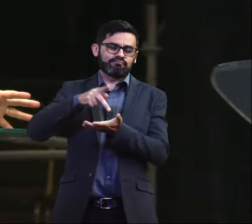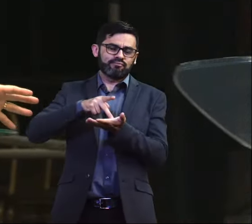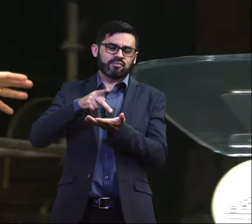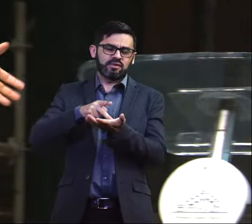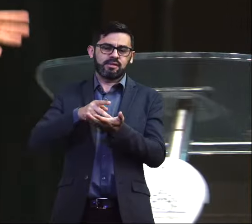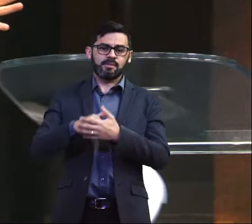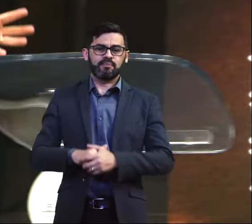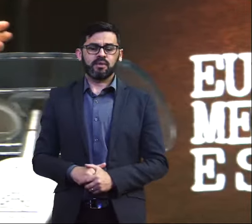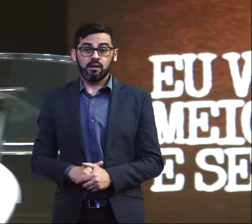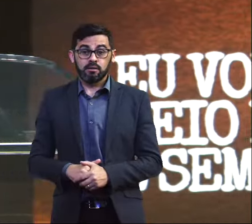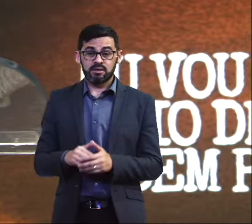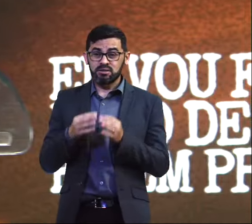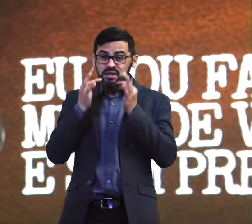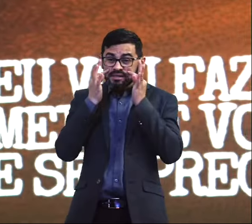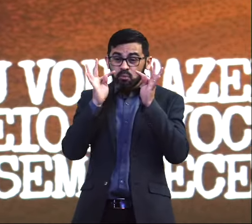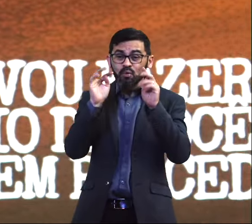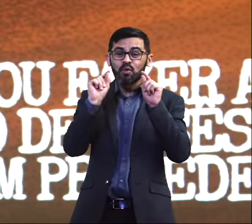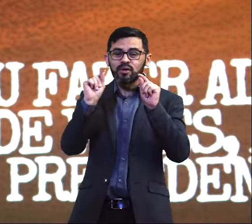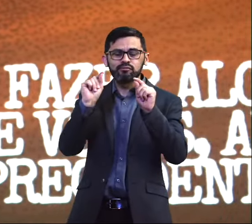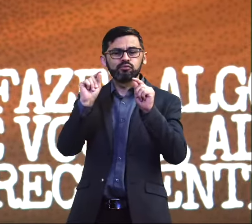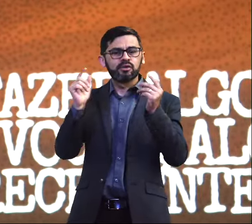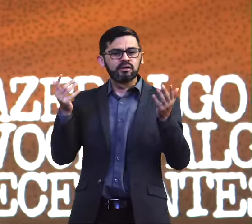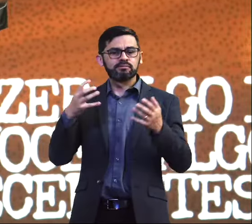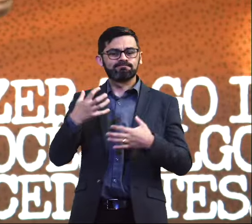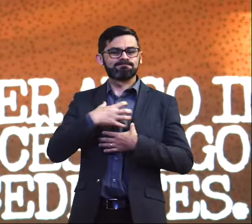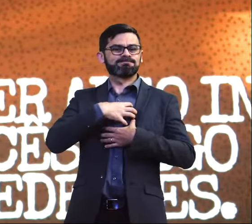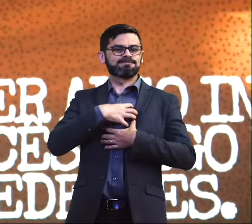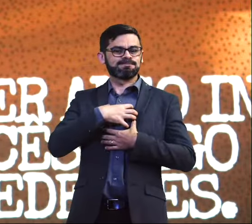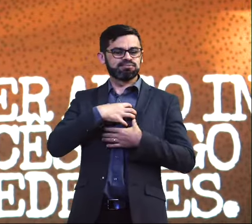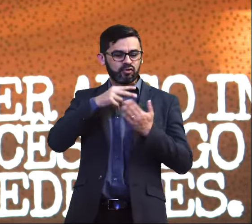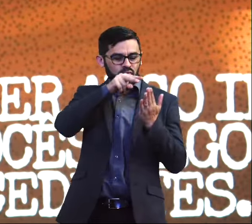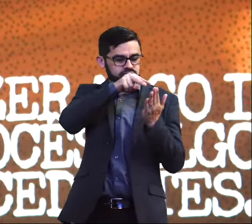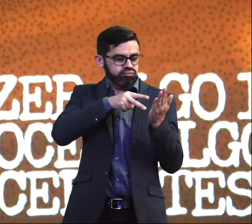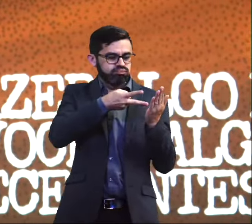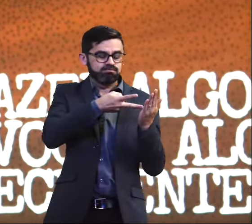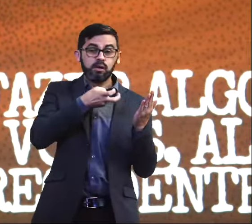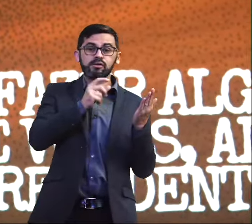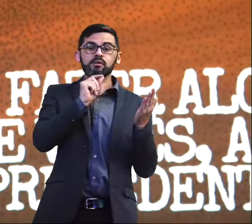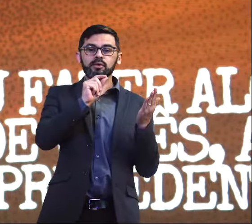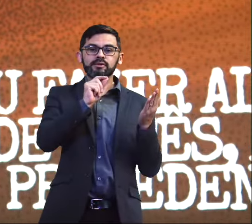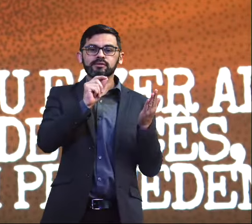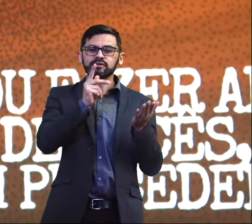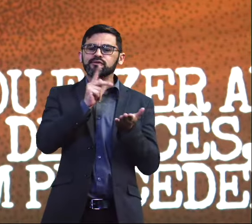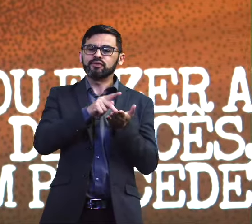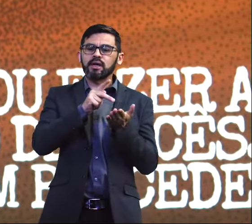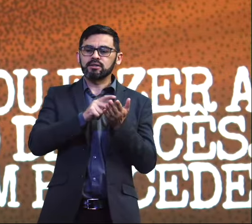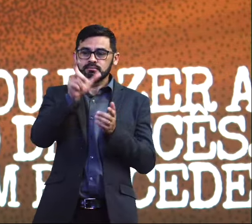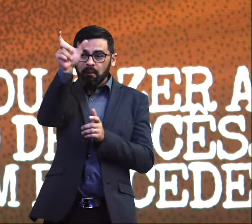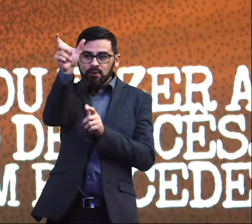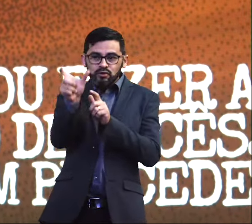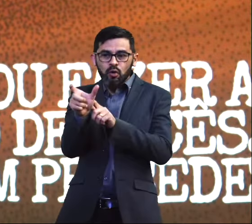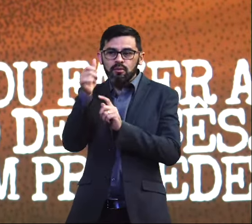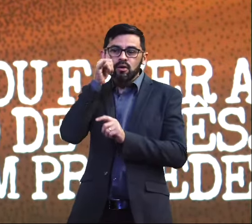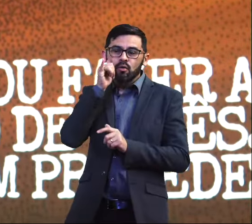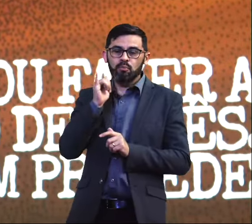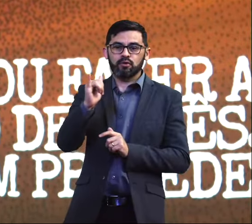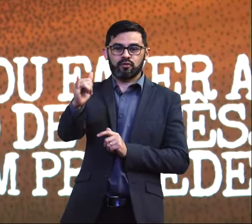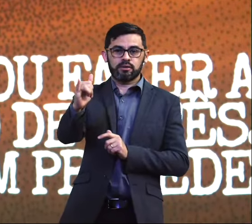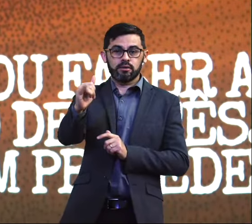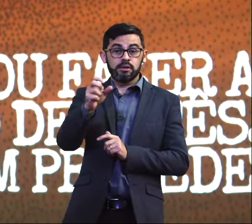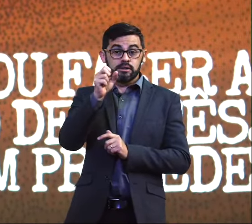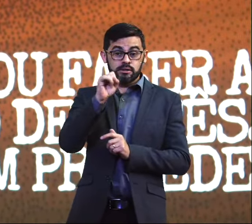testemunha, assim, que para mim é mais forte nessa profecia, é o profeta. Porque se você